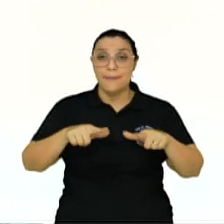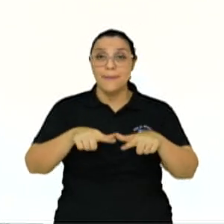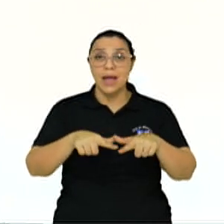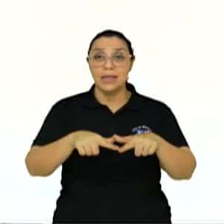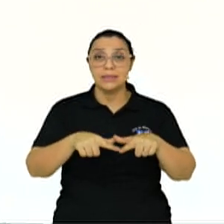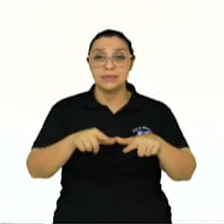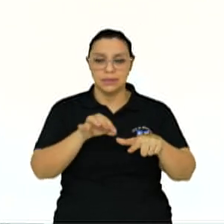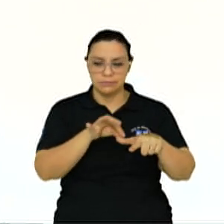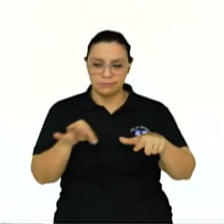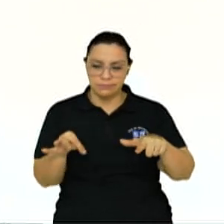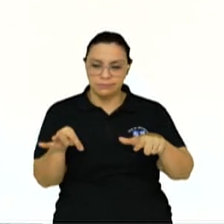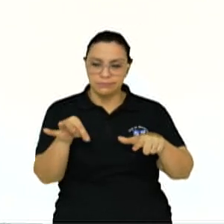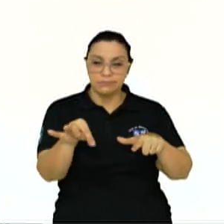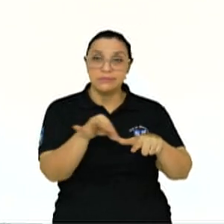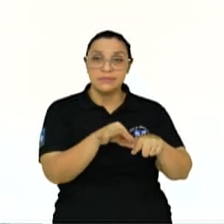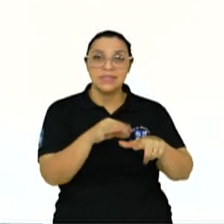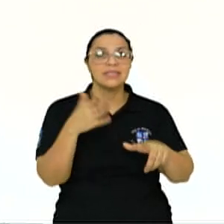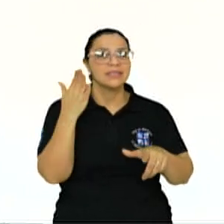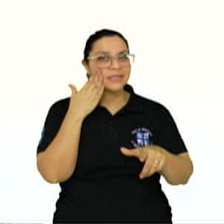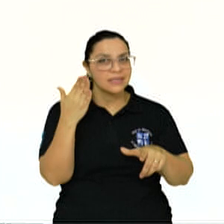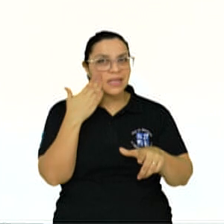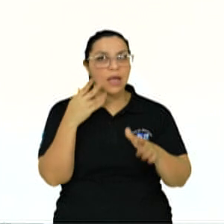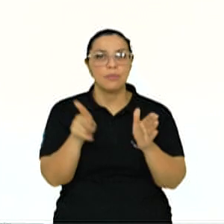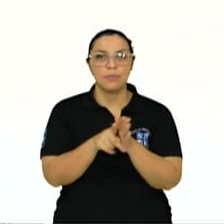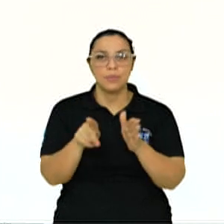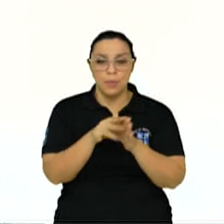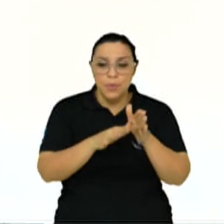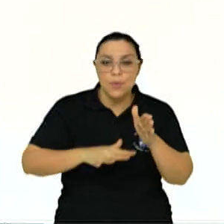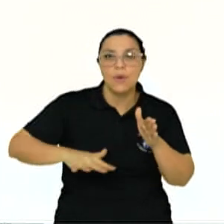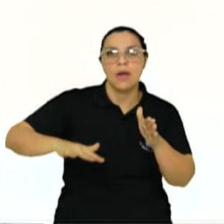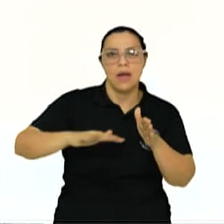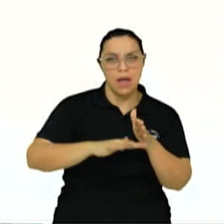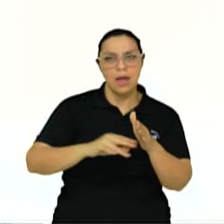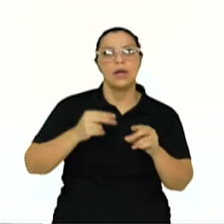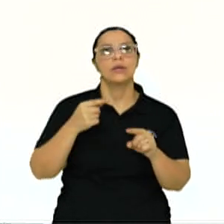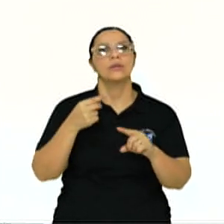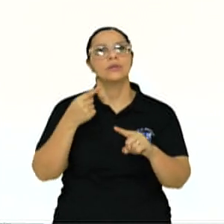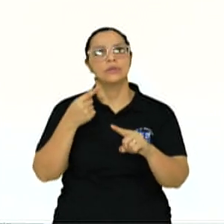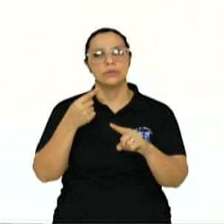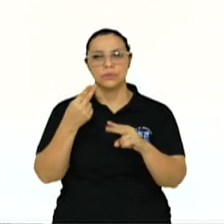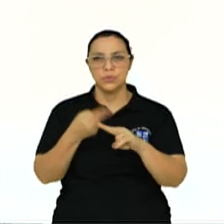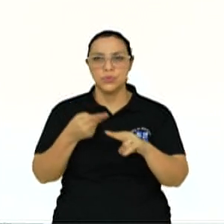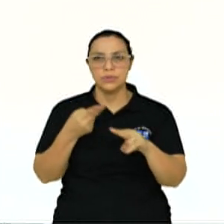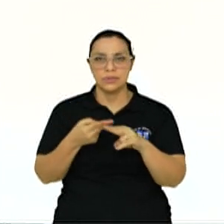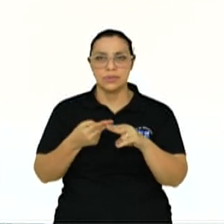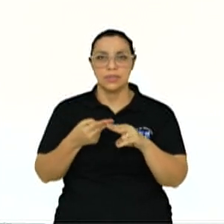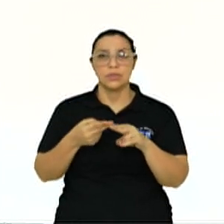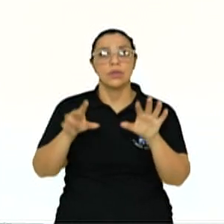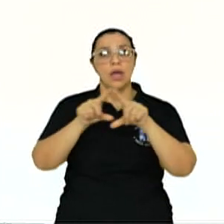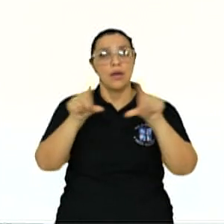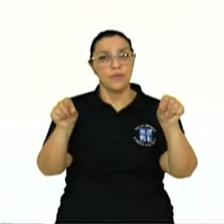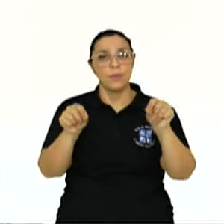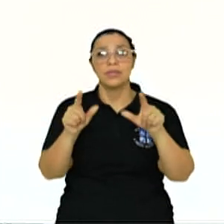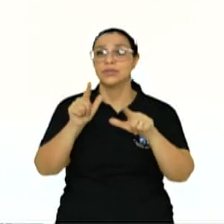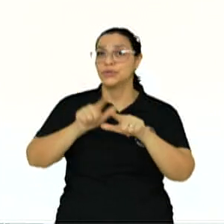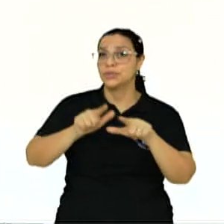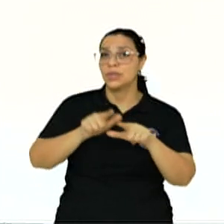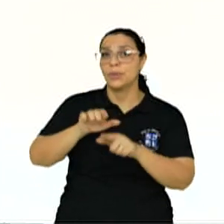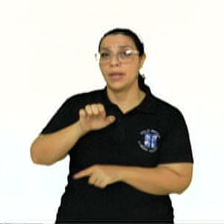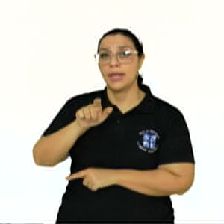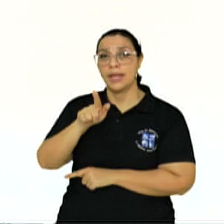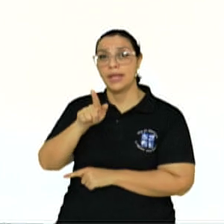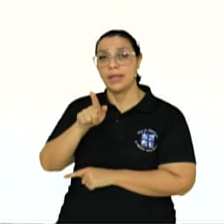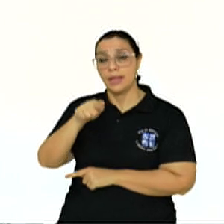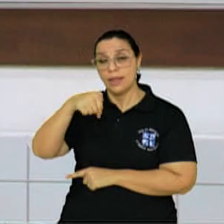é um triângulo equilátero, você vai calcular a área utilizando a fórmula da área de triângulo equilátero. Como que você